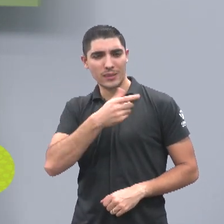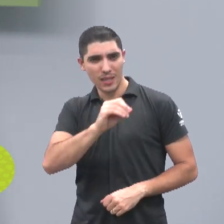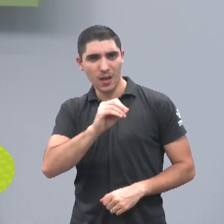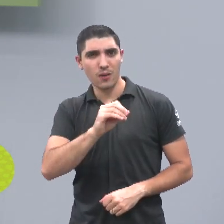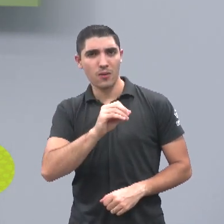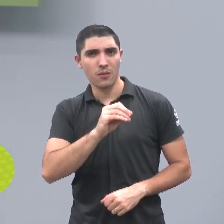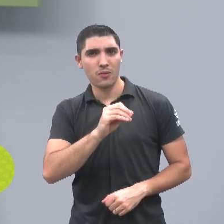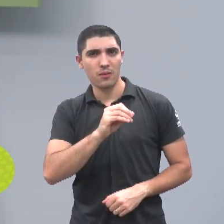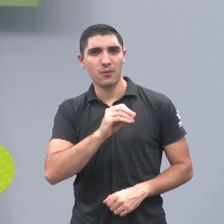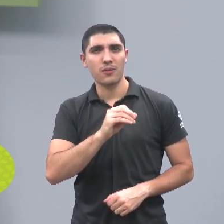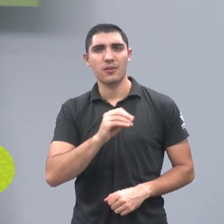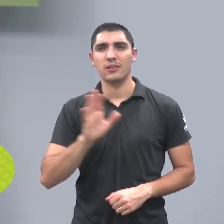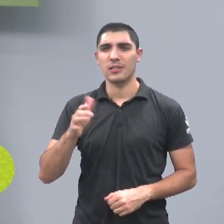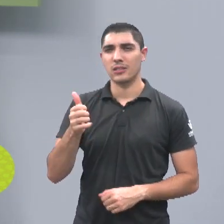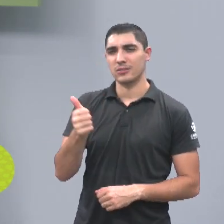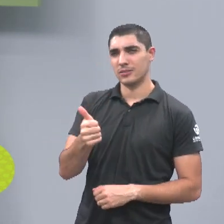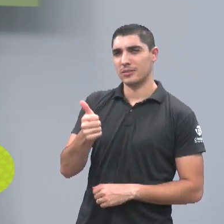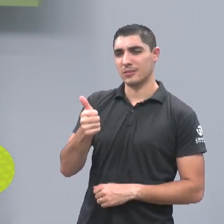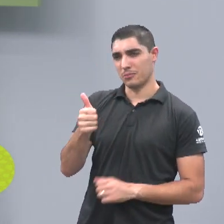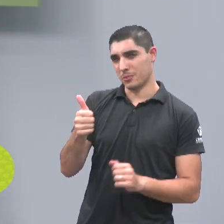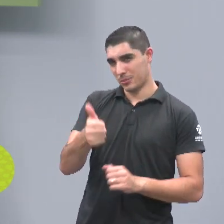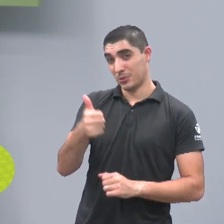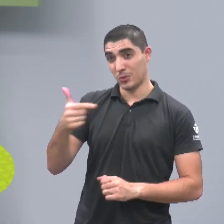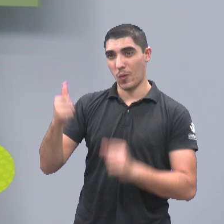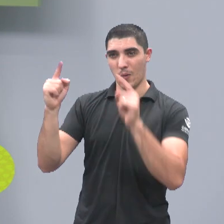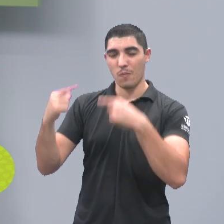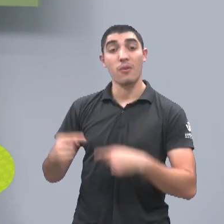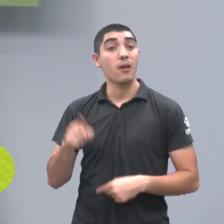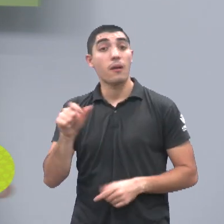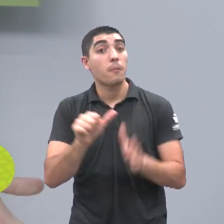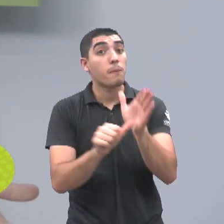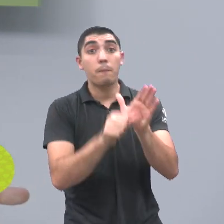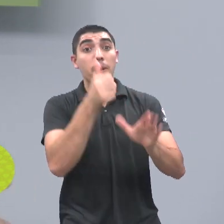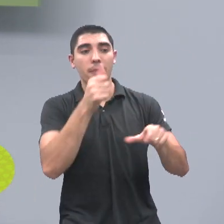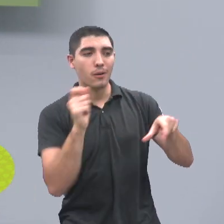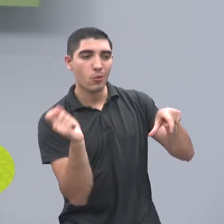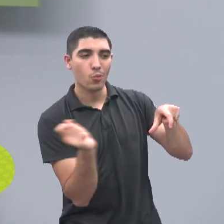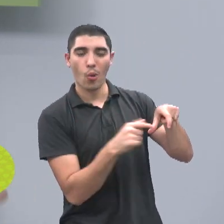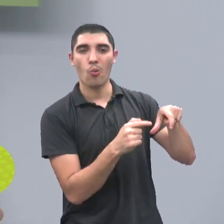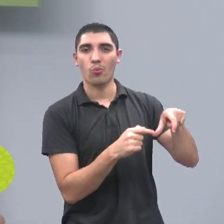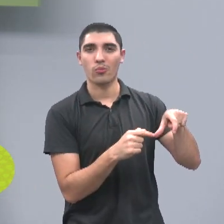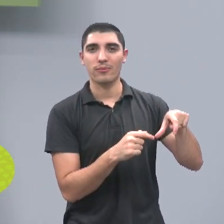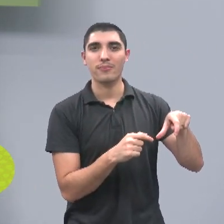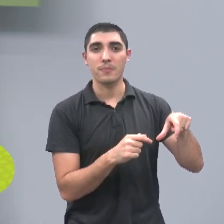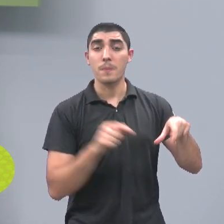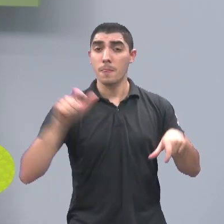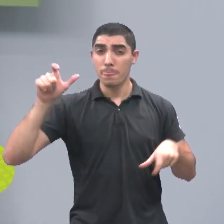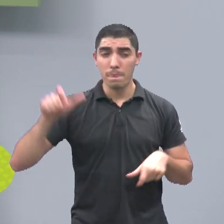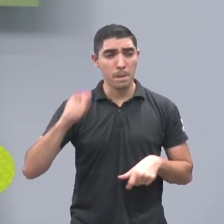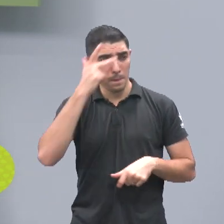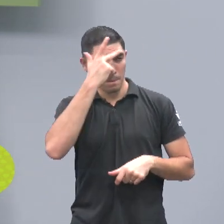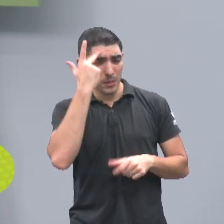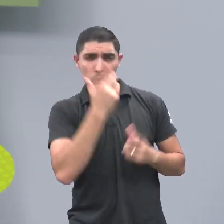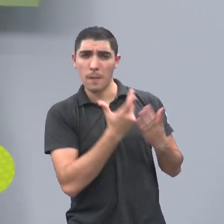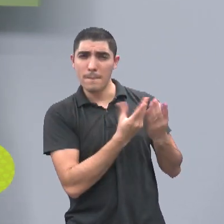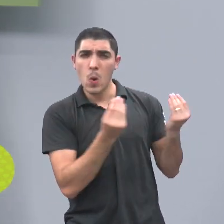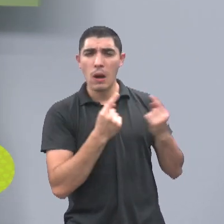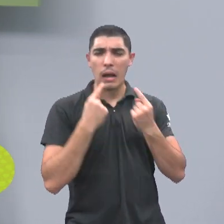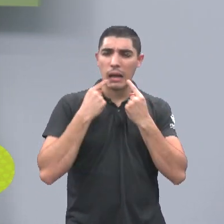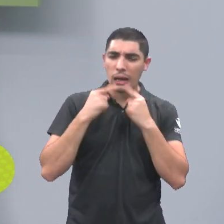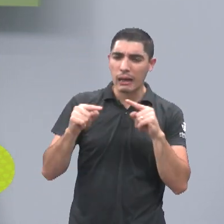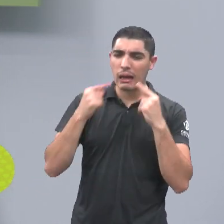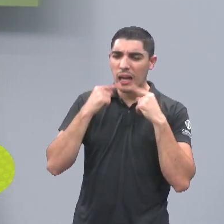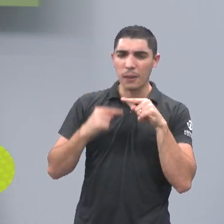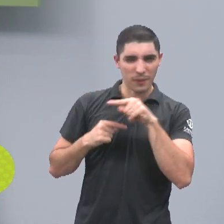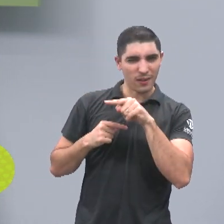lá quanto. Segunda. Ele fez o primeiro gol no campeonato com a camisa do... Ele que vinha sendo muito criticado pela torcida do São